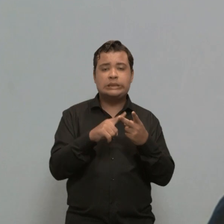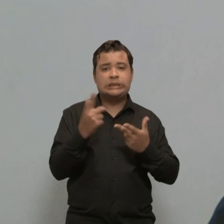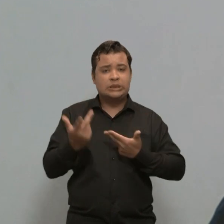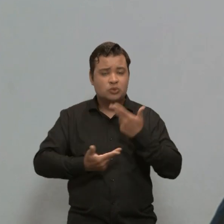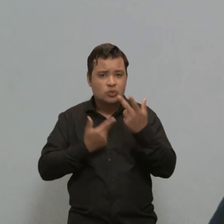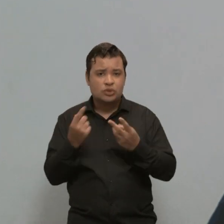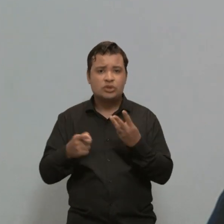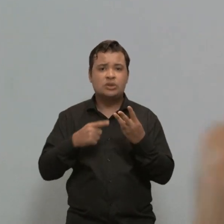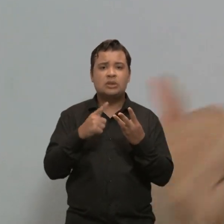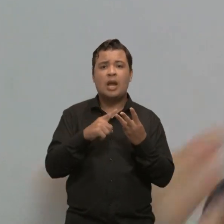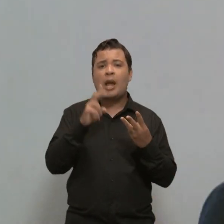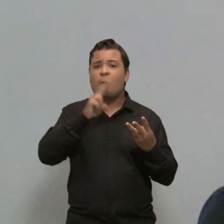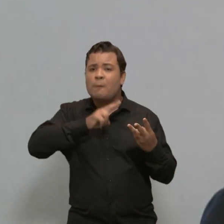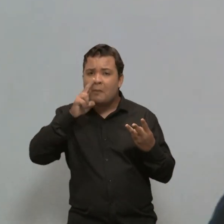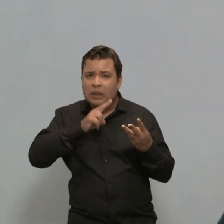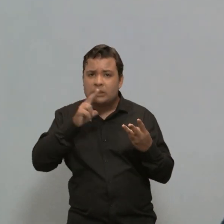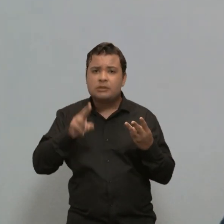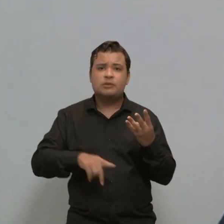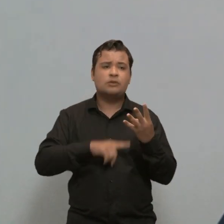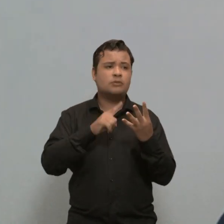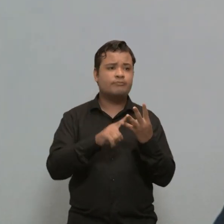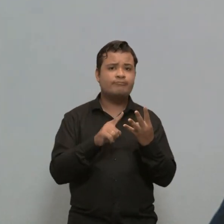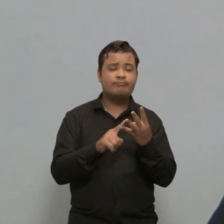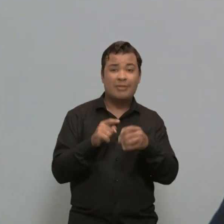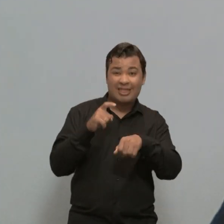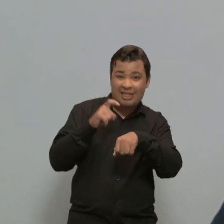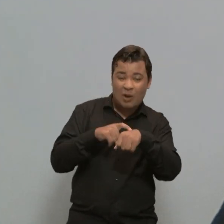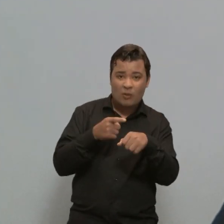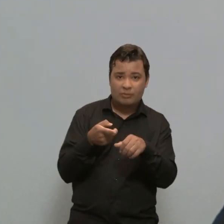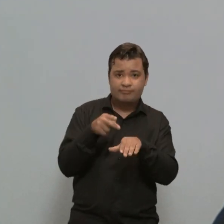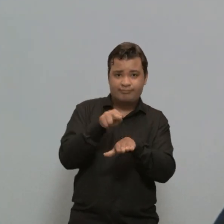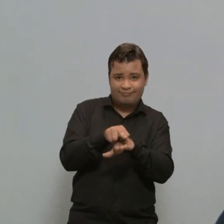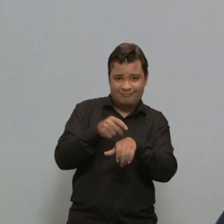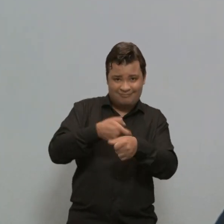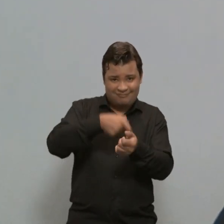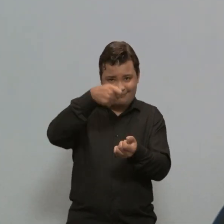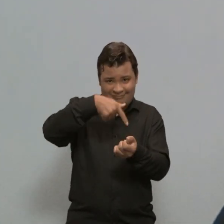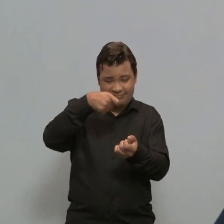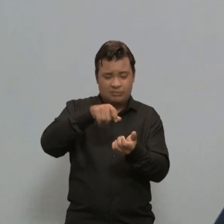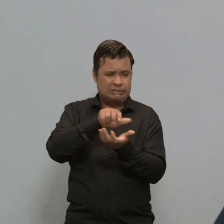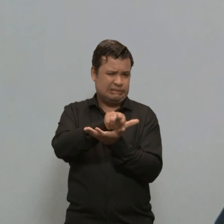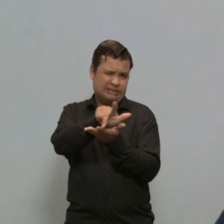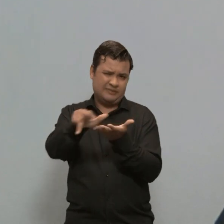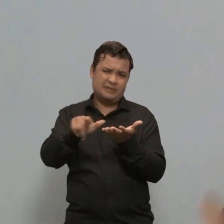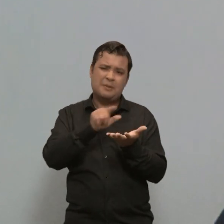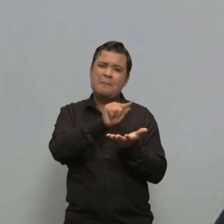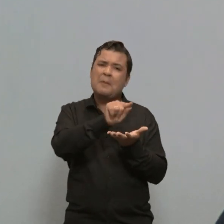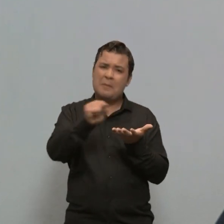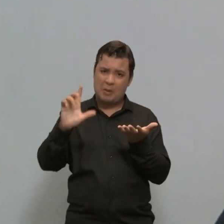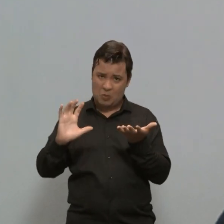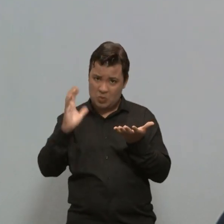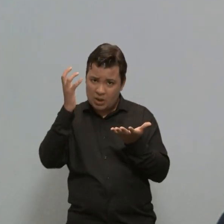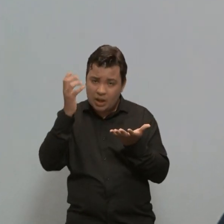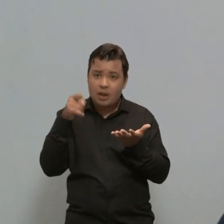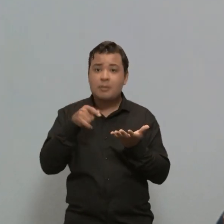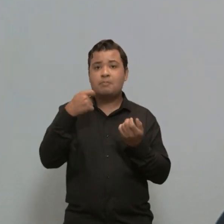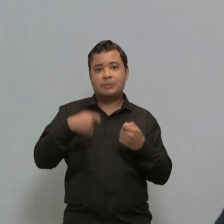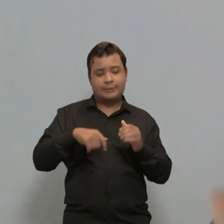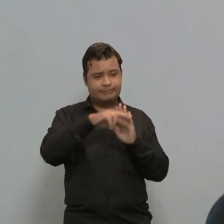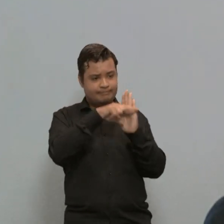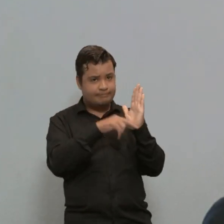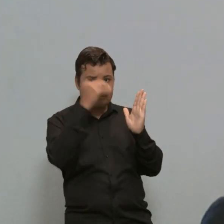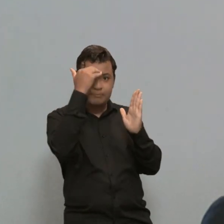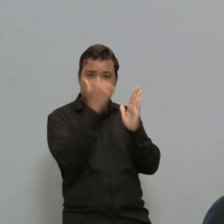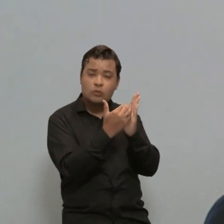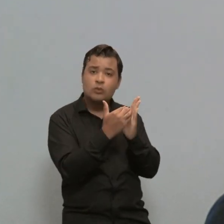pronto-socorro, seja durante a internação, então, ele trata disso, né? Orientar